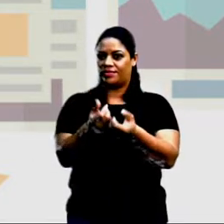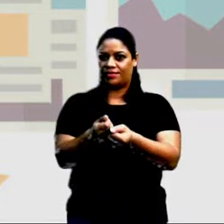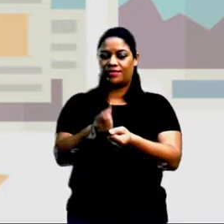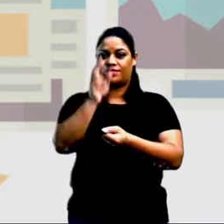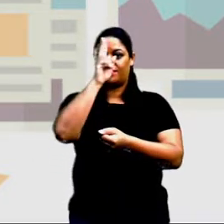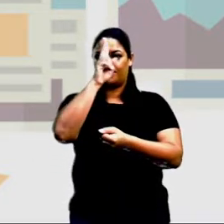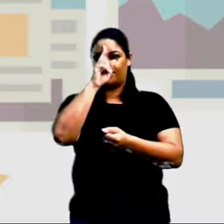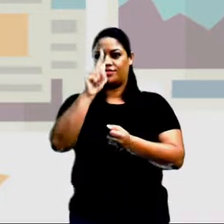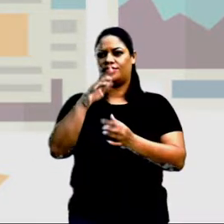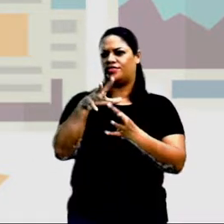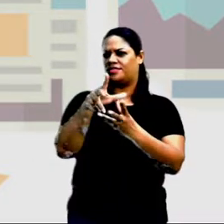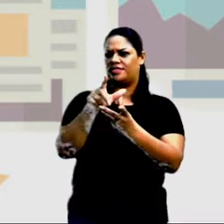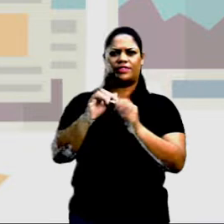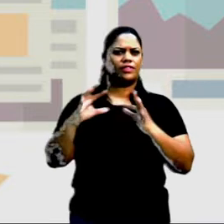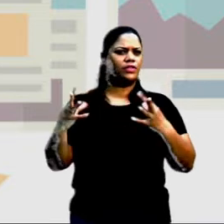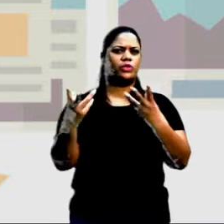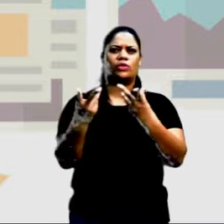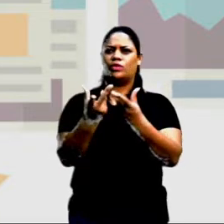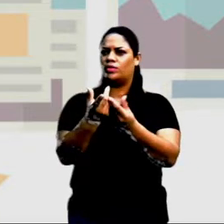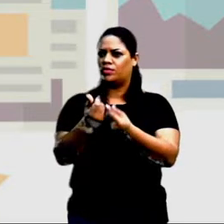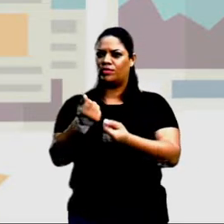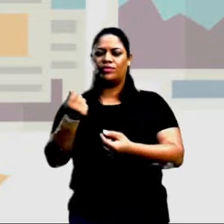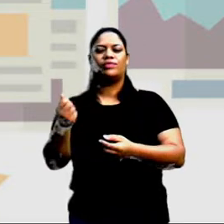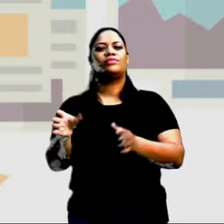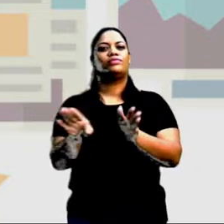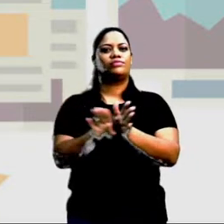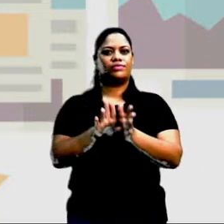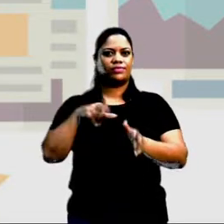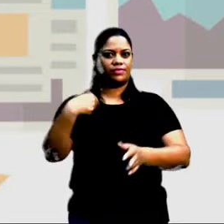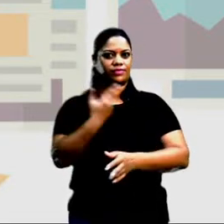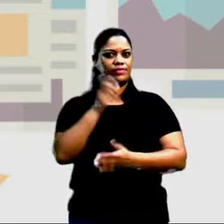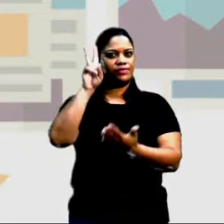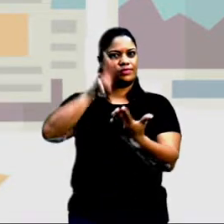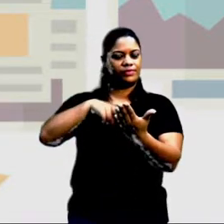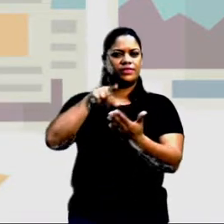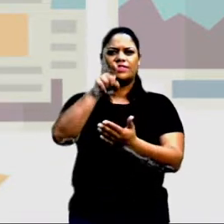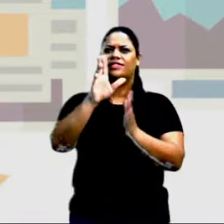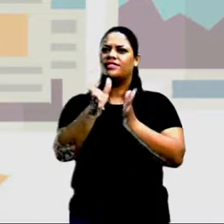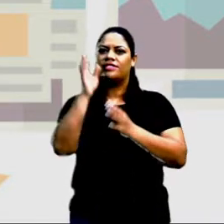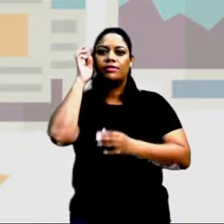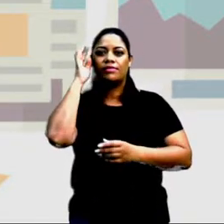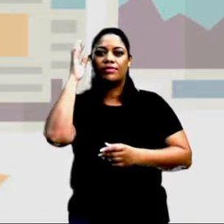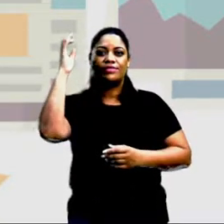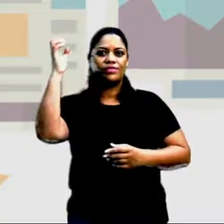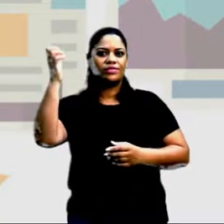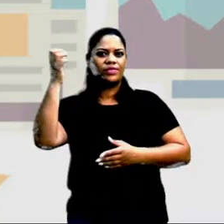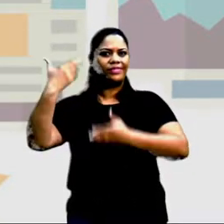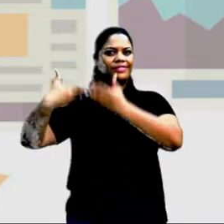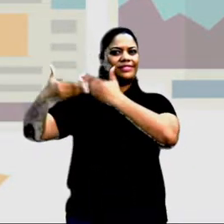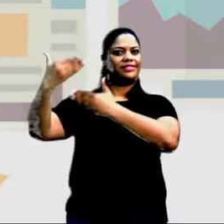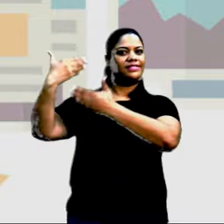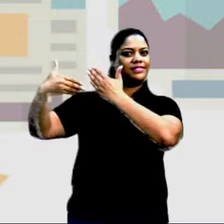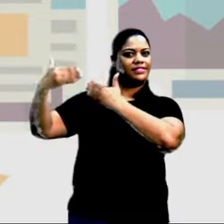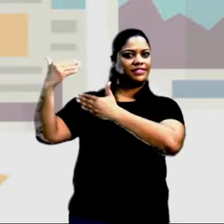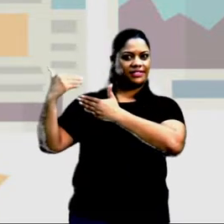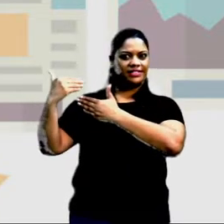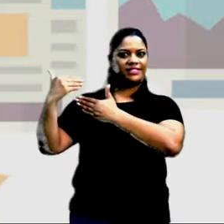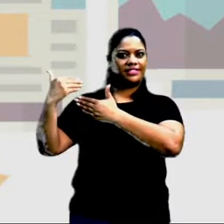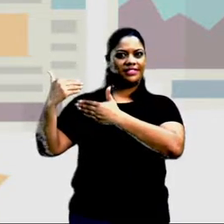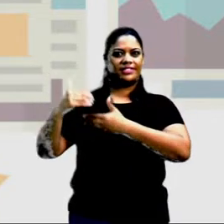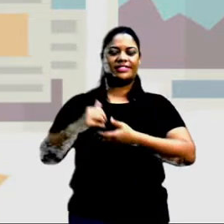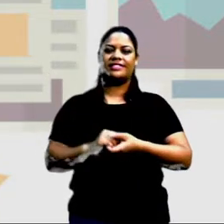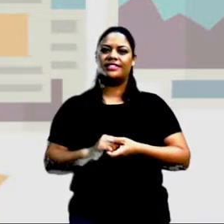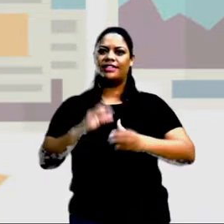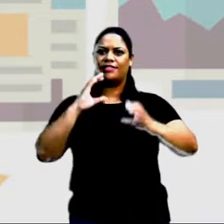de história, de geografia, de tudo que aparecia na nossa frente. Você já imaginou como era antigamente, sem os meios